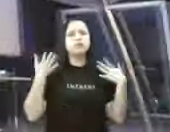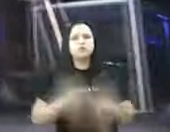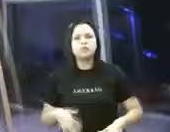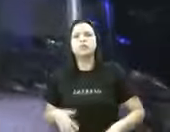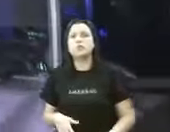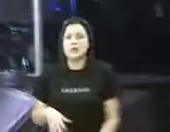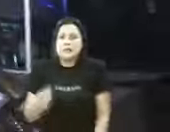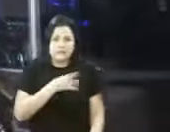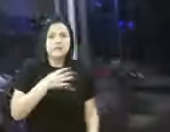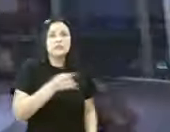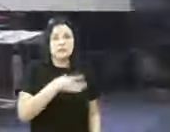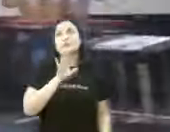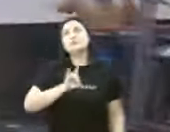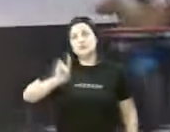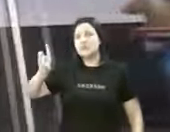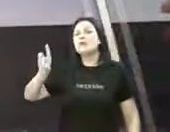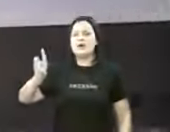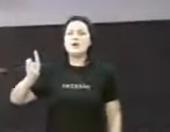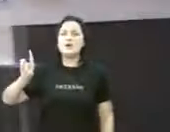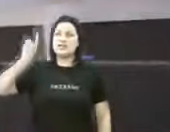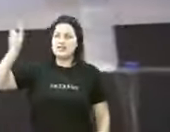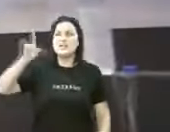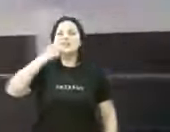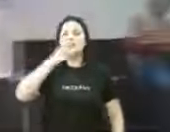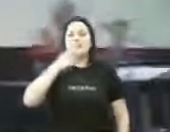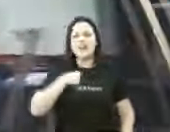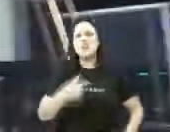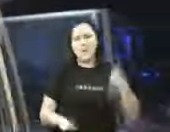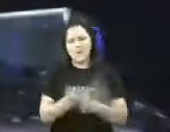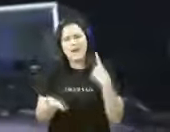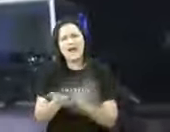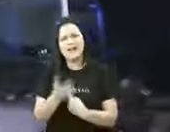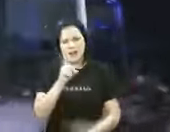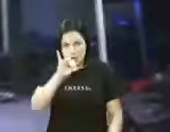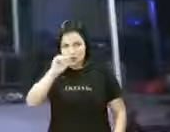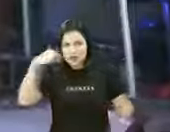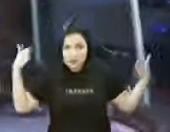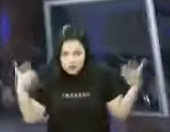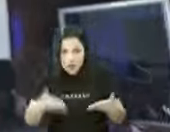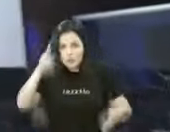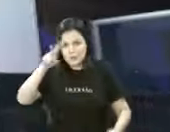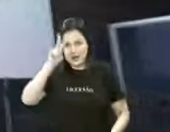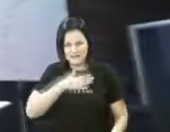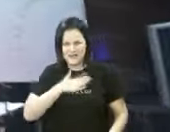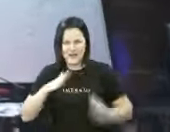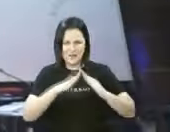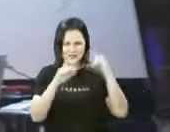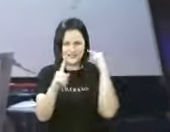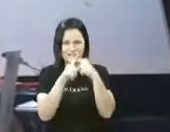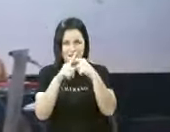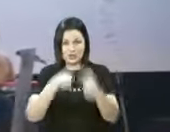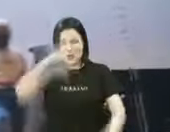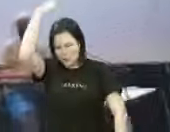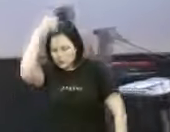este lugar, e Ele está dizendo: eu marquei essa data para lembrar a minha igreja que eu sou Deus na terra.